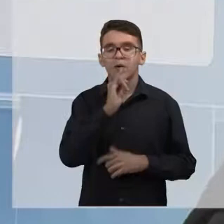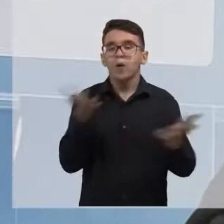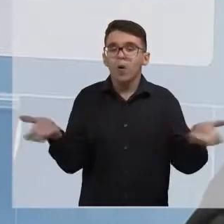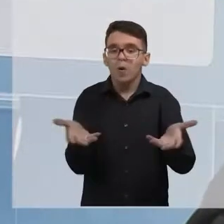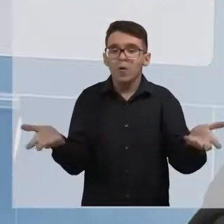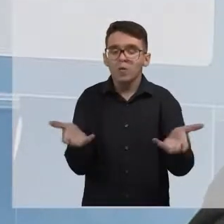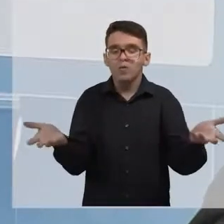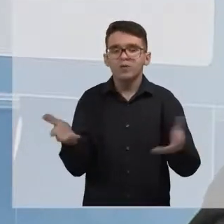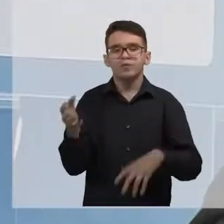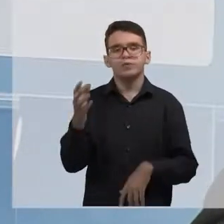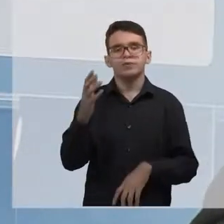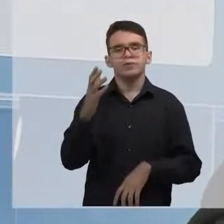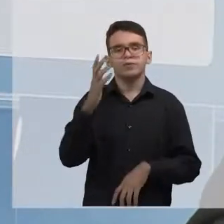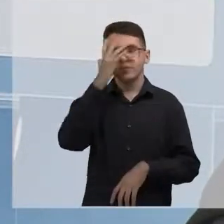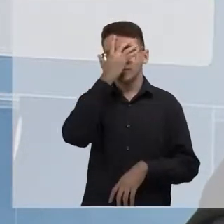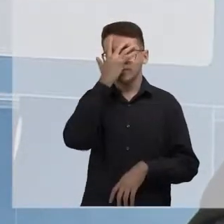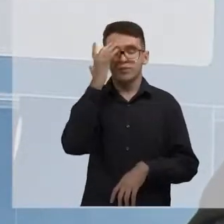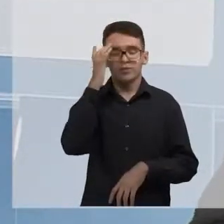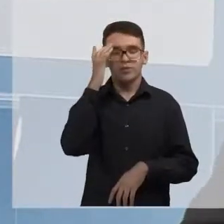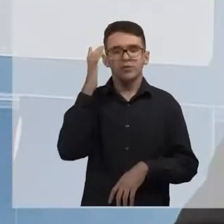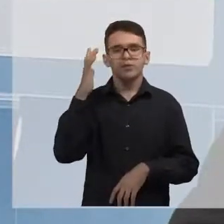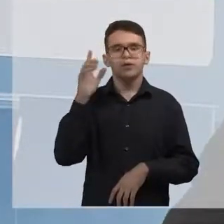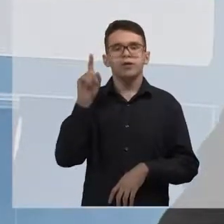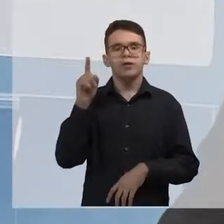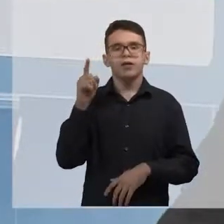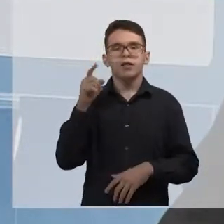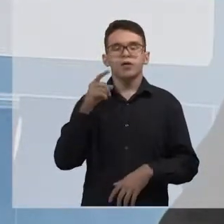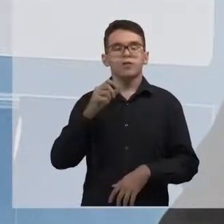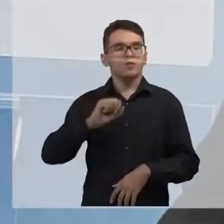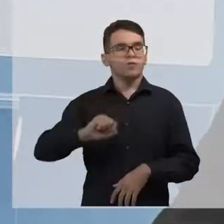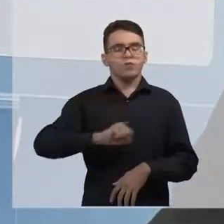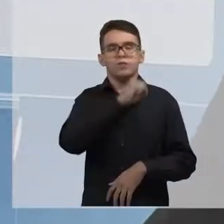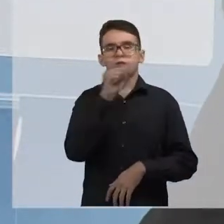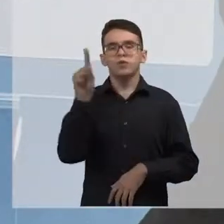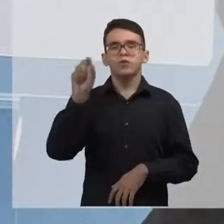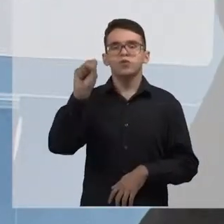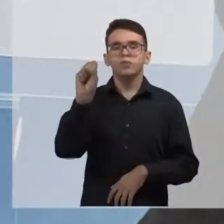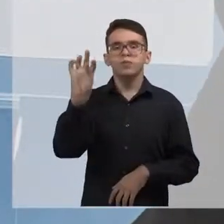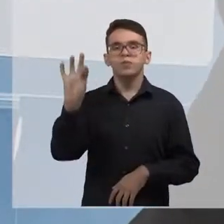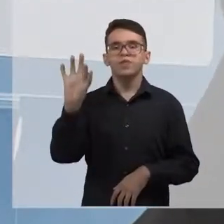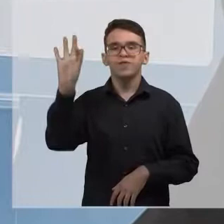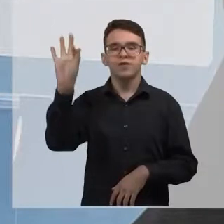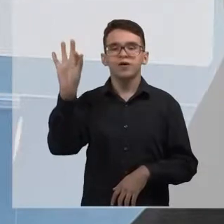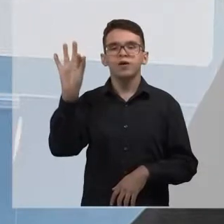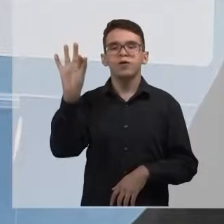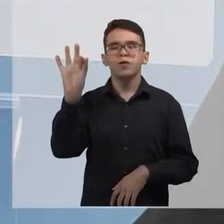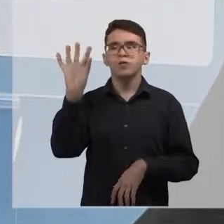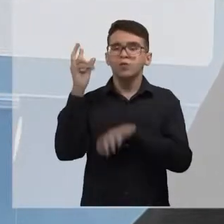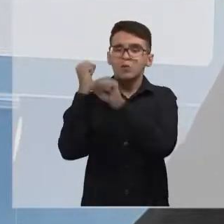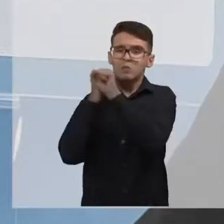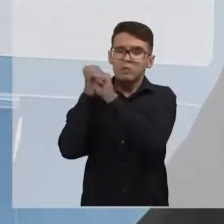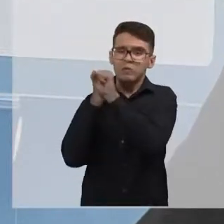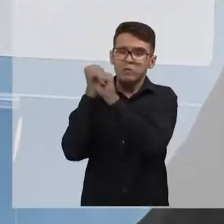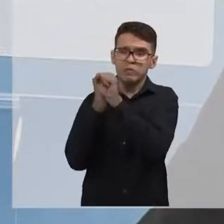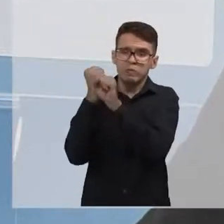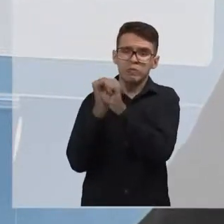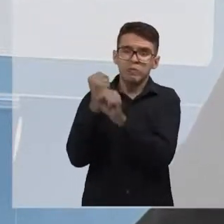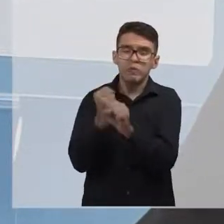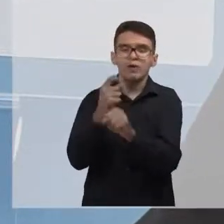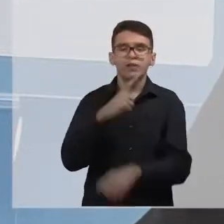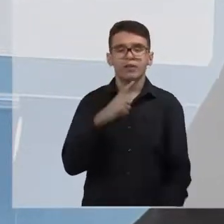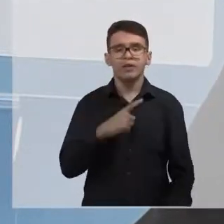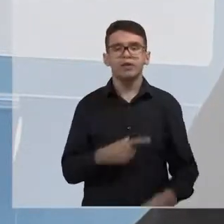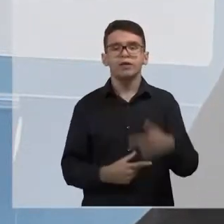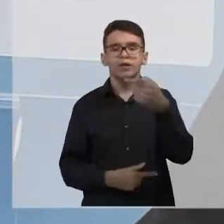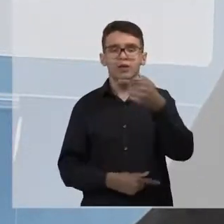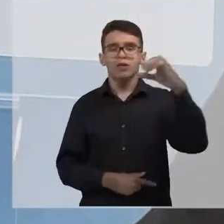revoltado, o Supremo Tribunal Federal, Luiz, porque o Supremo Tribunal Federal, depois de 2 anos, em que 79 políticos com